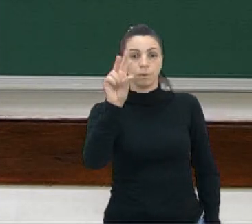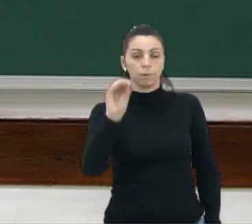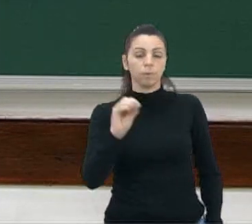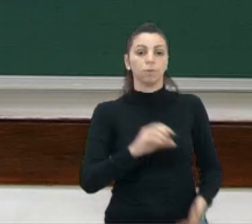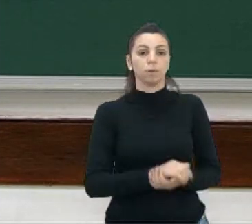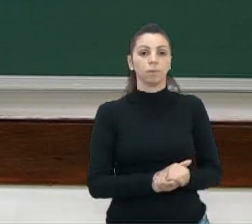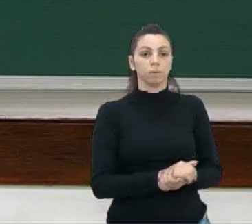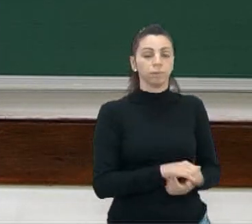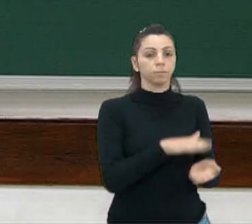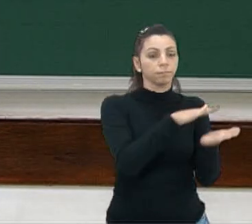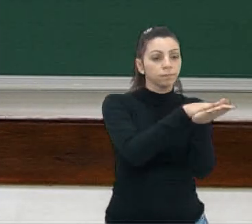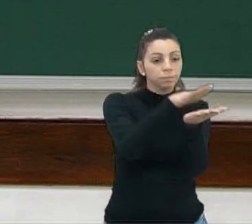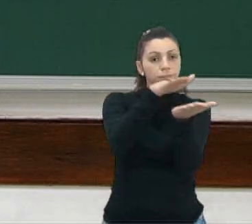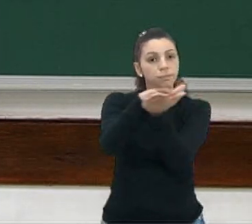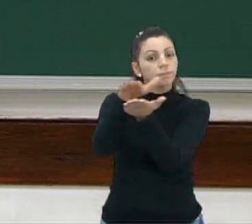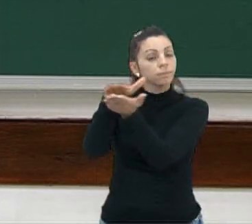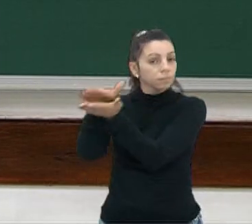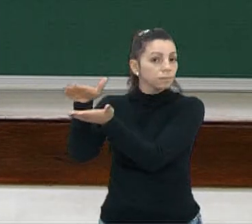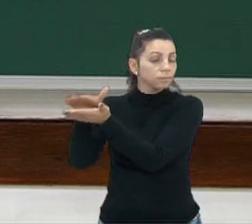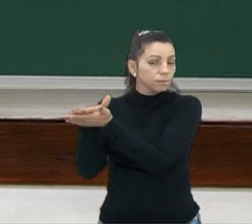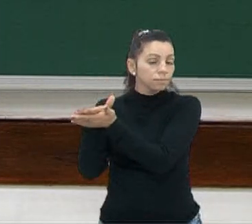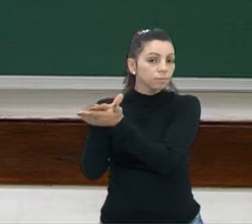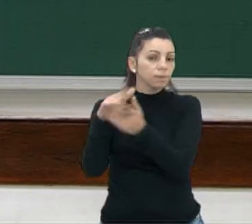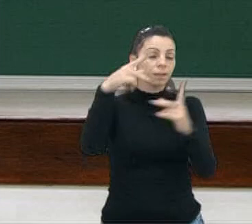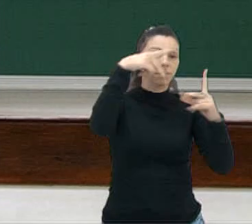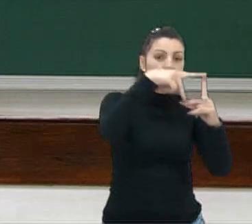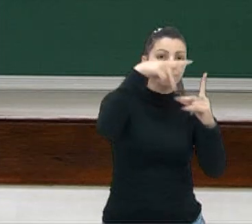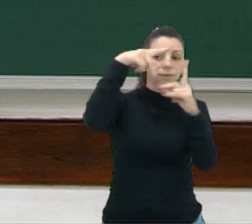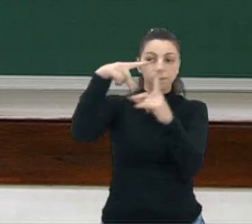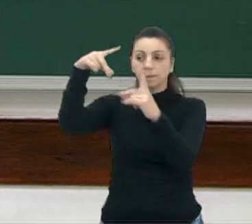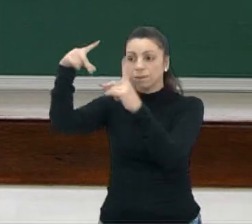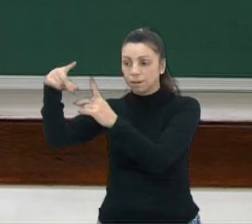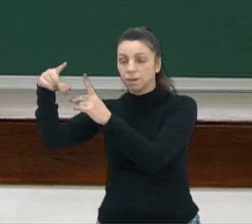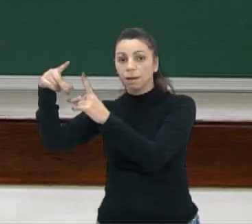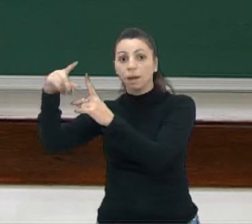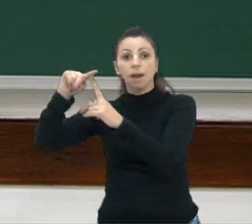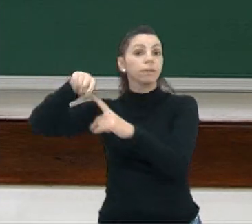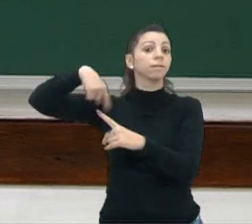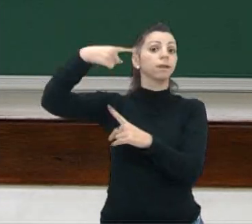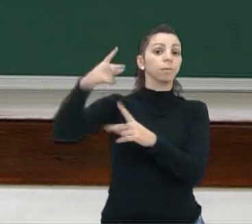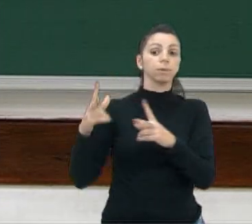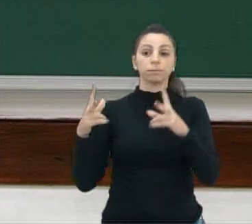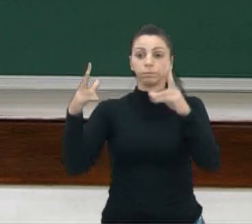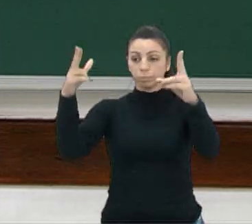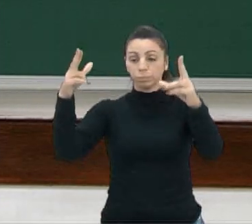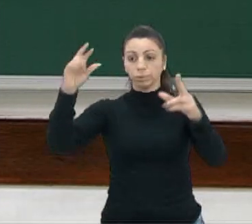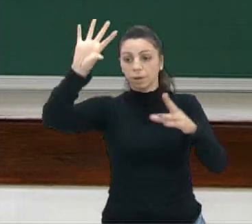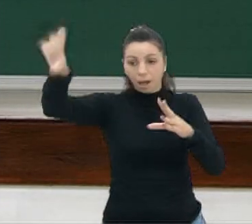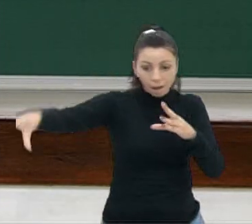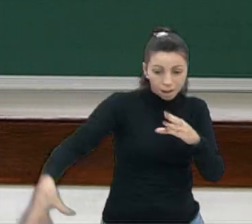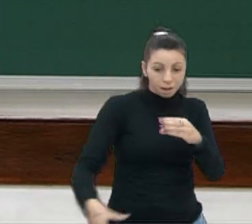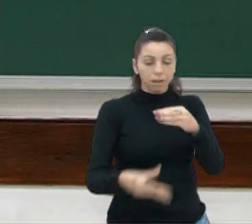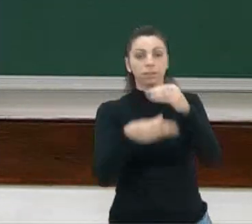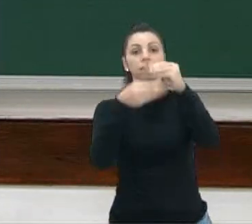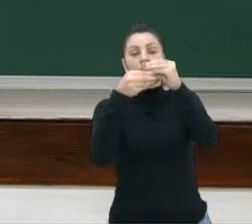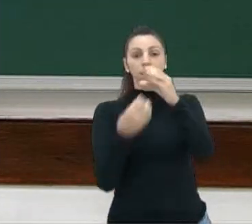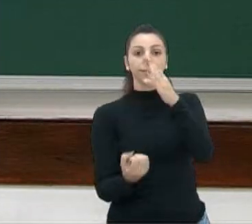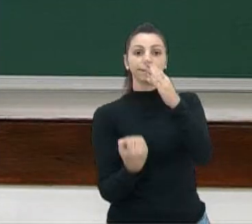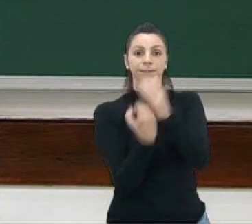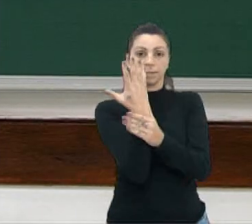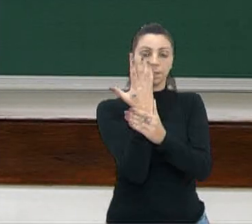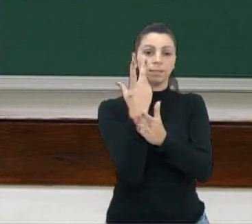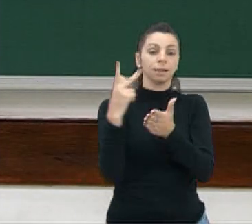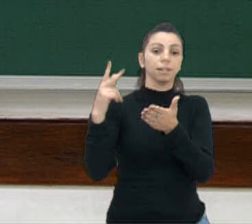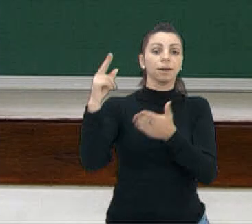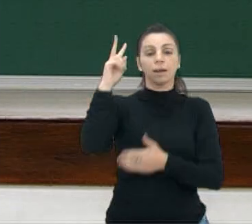tirinhas por tirinhas nos periódicos, né? Daí que, em algum momento, juntou-se todas numa história só, né? Num formato só,